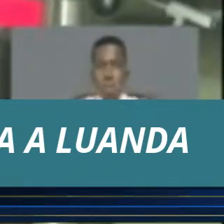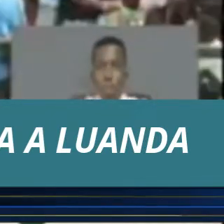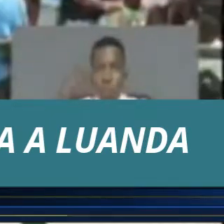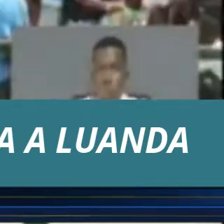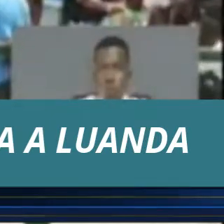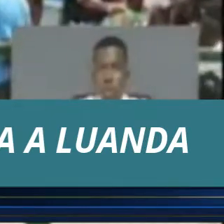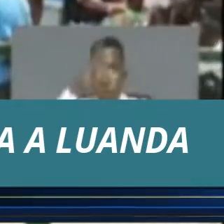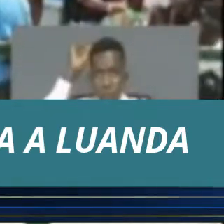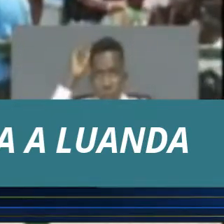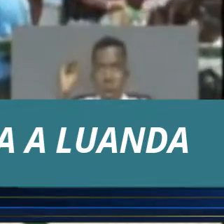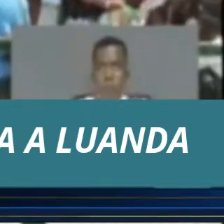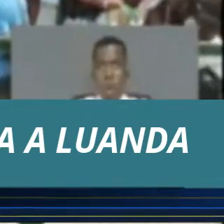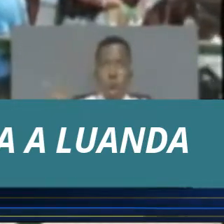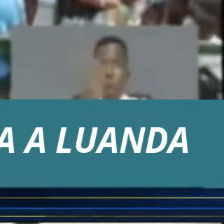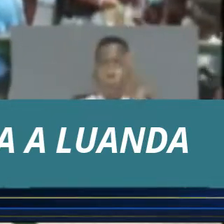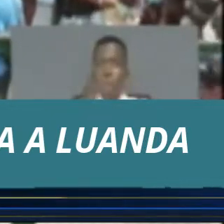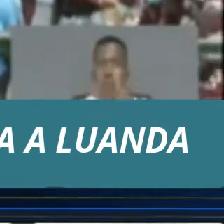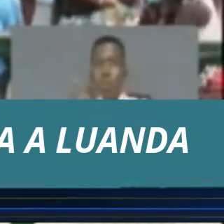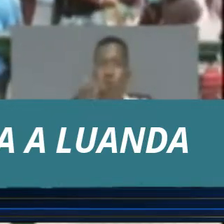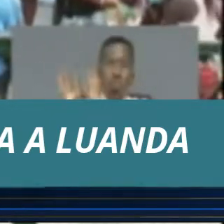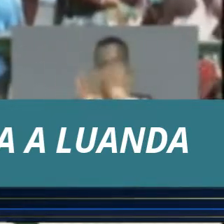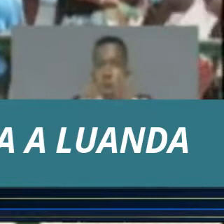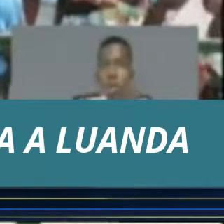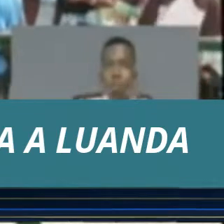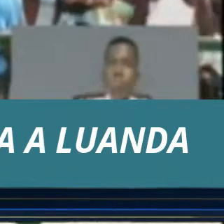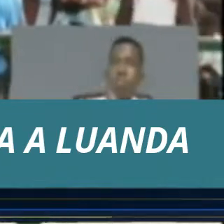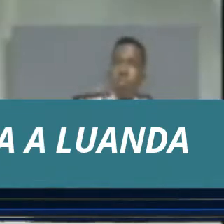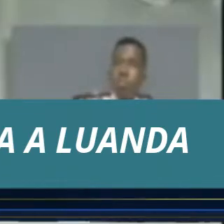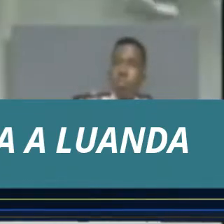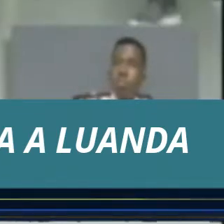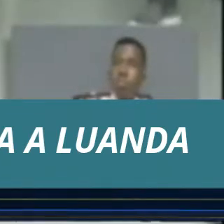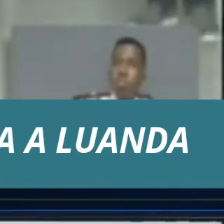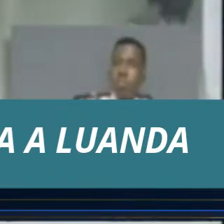país. A bilheteira do terminal marítimo de Cabinda ficou assim.